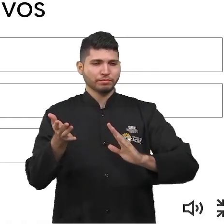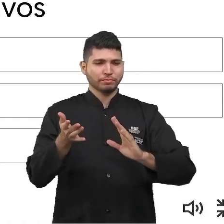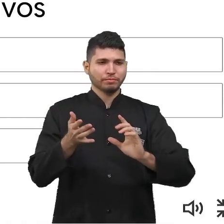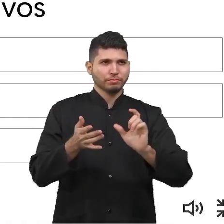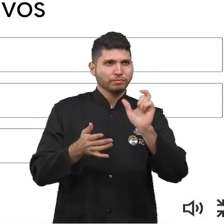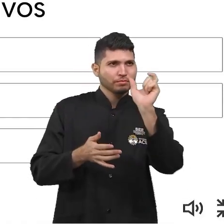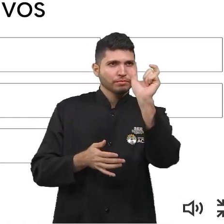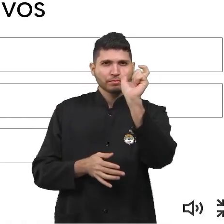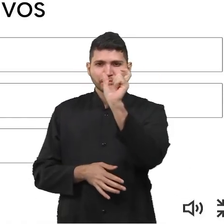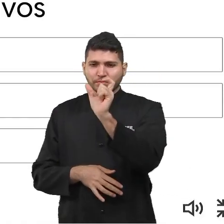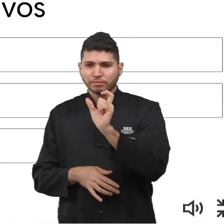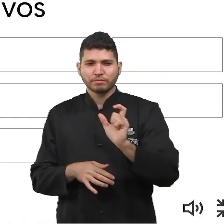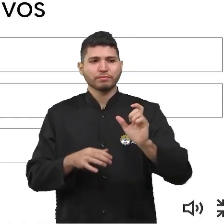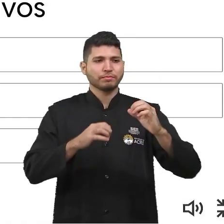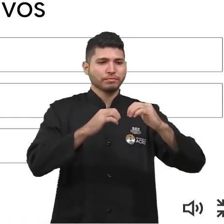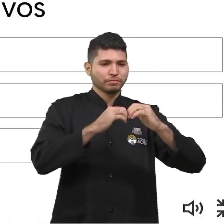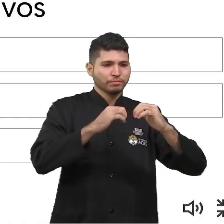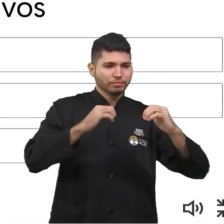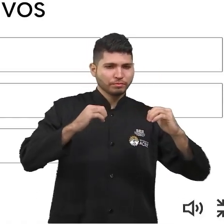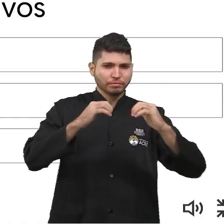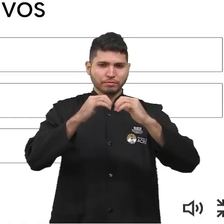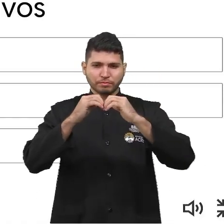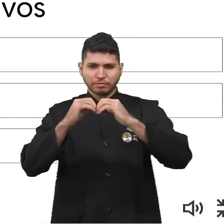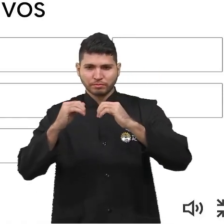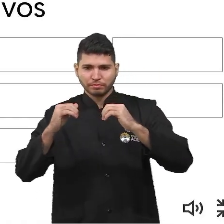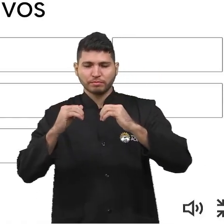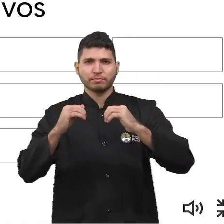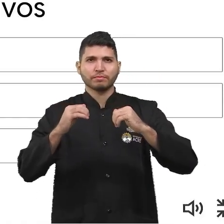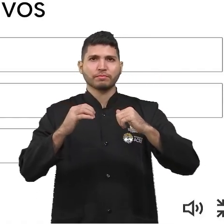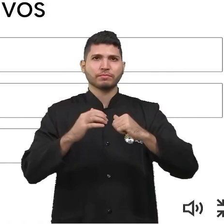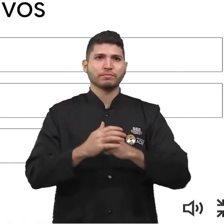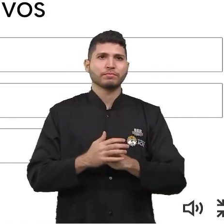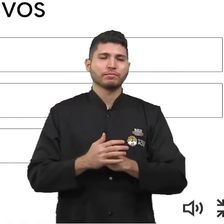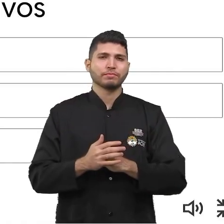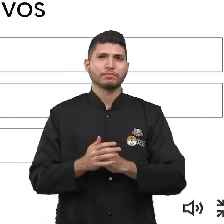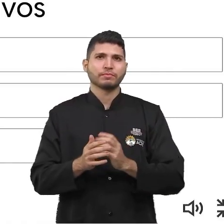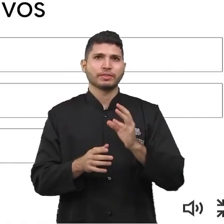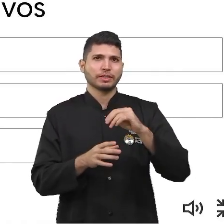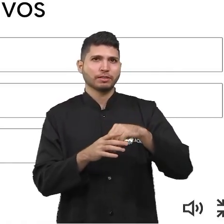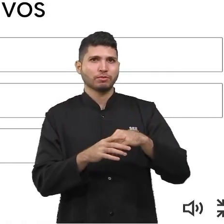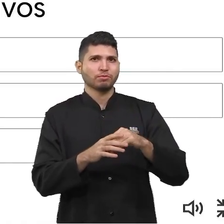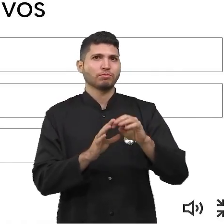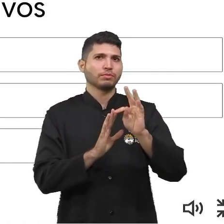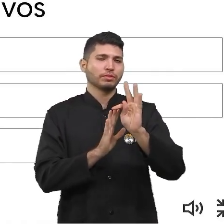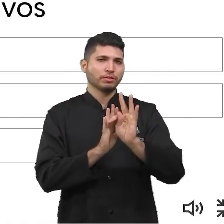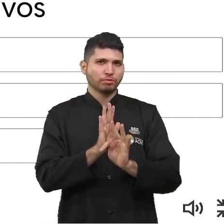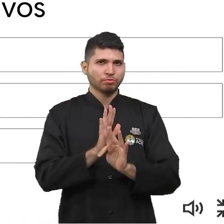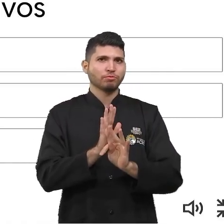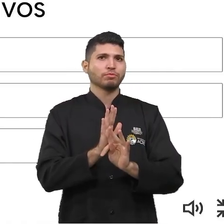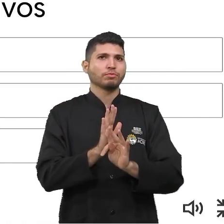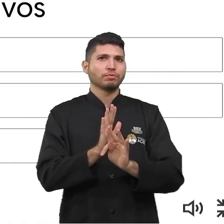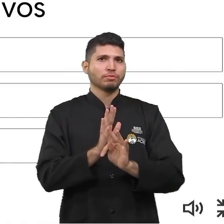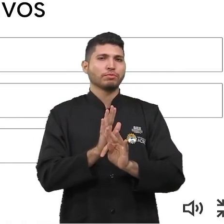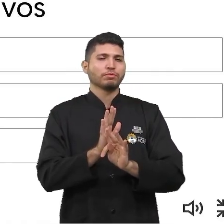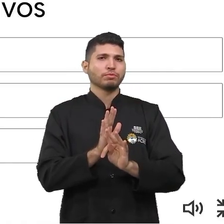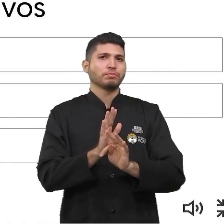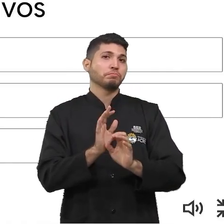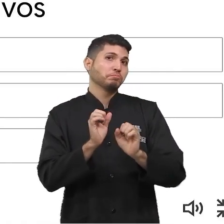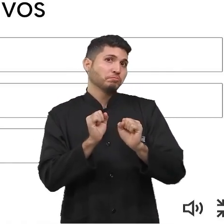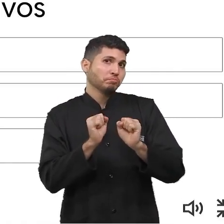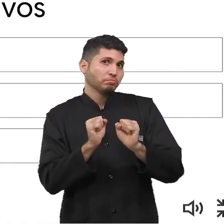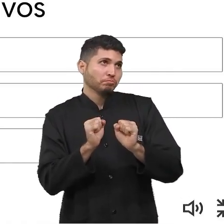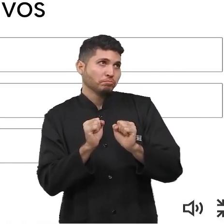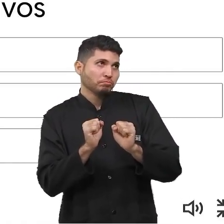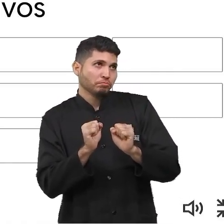palavra separadamente, é uma coisa, quando a gente analisa dentro do texto é outra, tá bom? Porque dentro do texto, possa ser